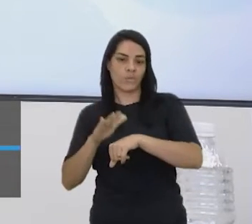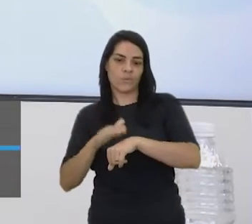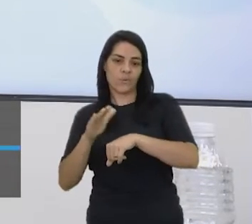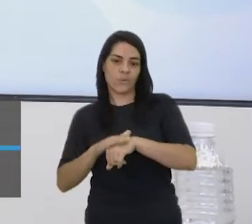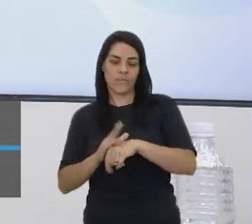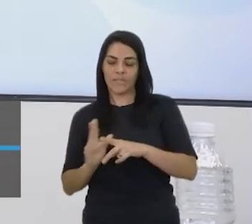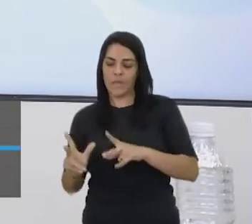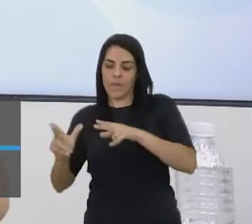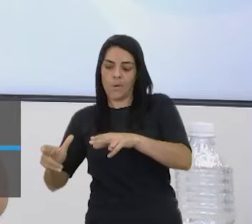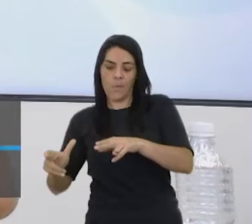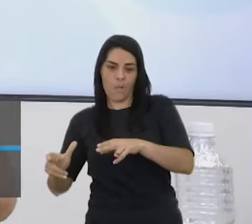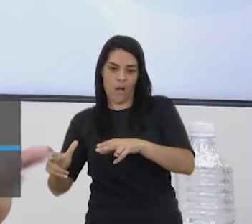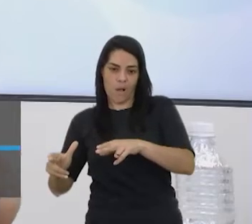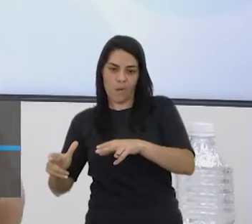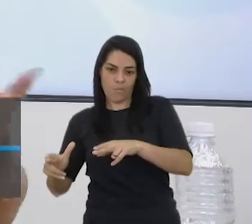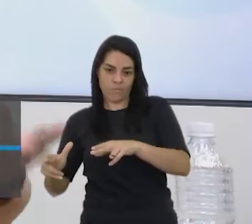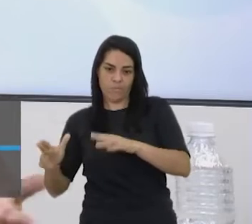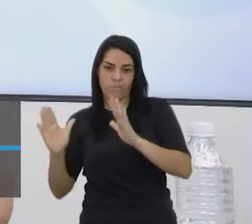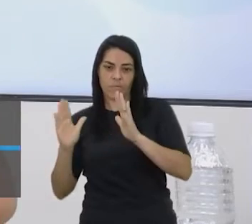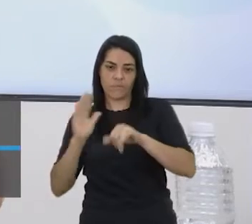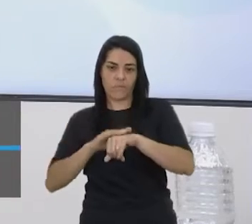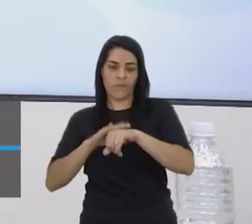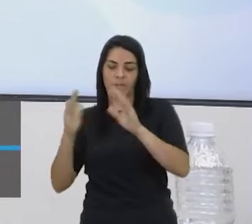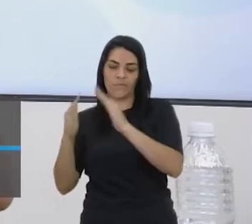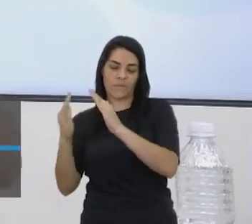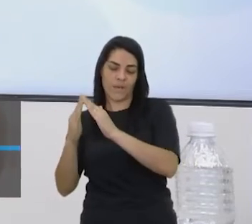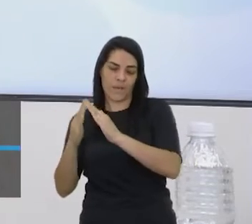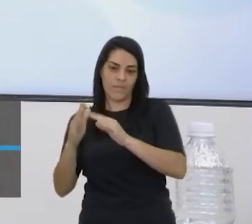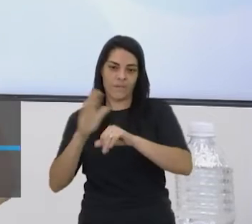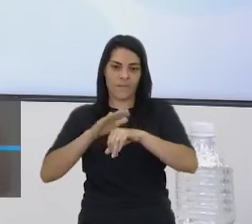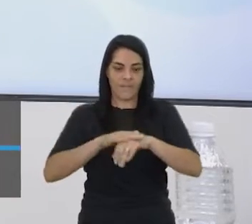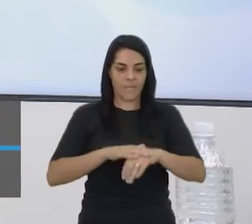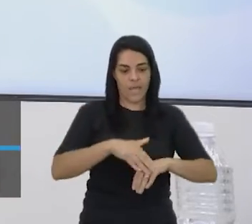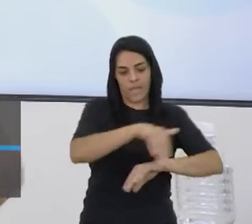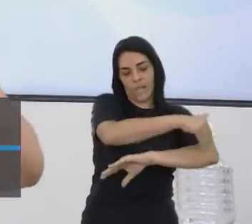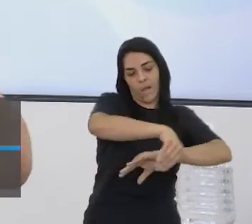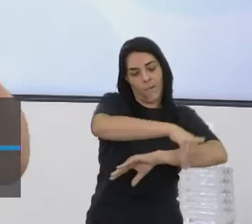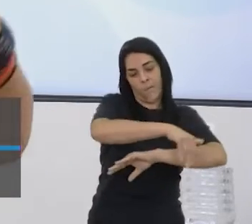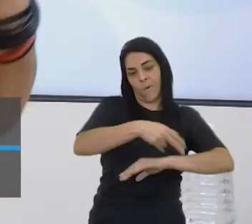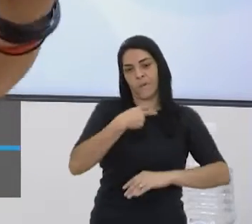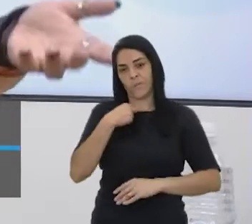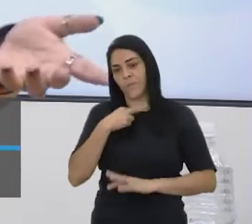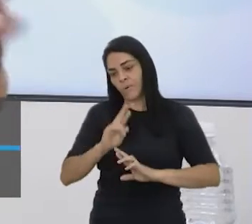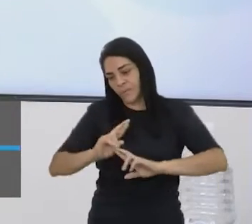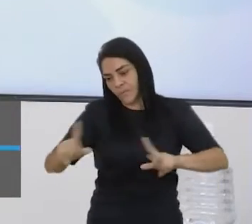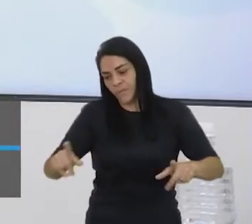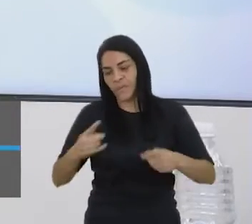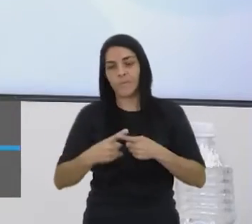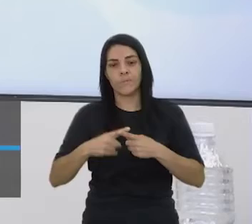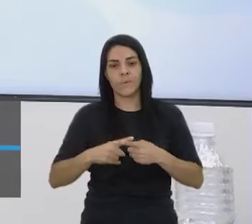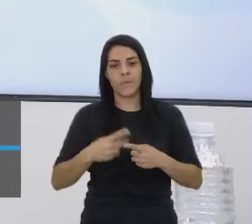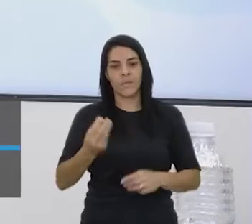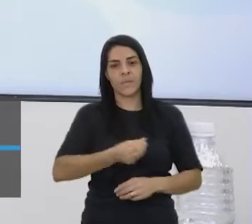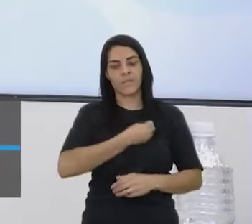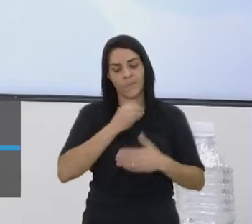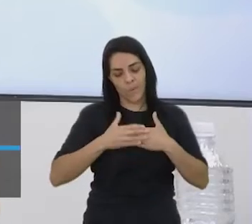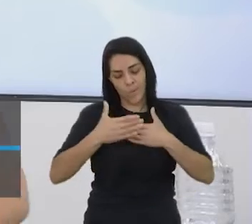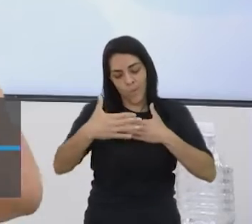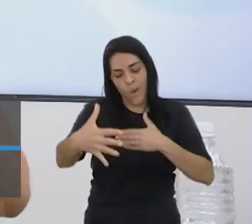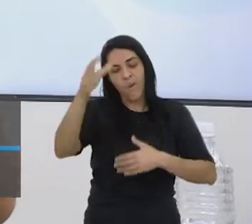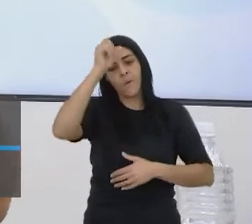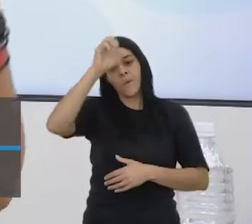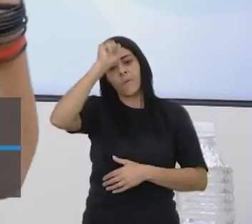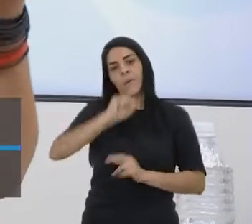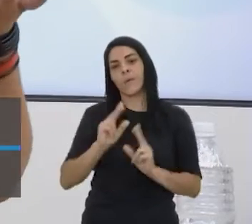em casa na rua né pelo menos não tudo porque eu também fui aprendendo ao longo da minha vida assim como você que